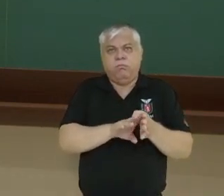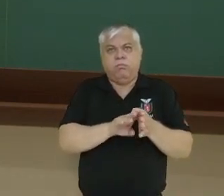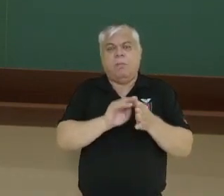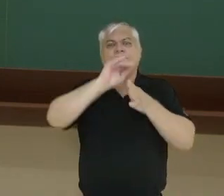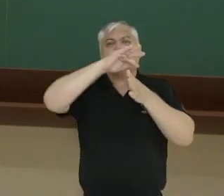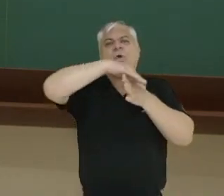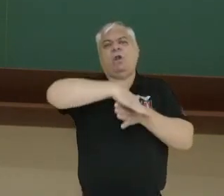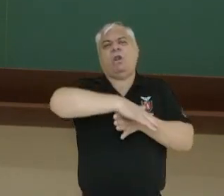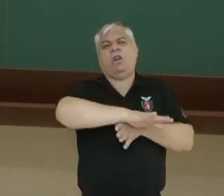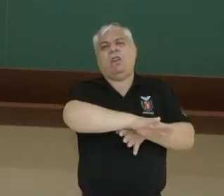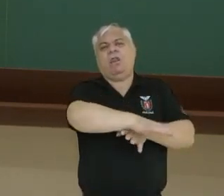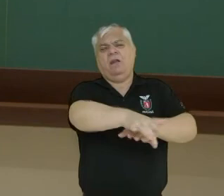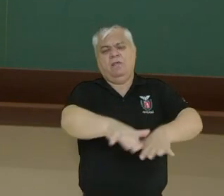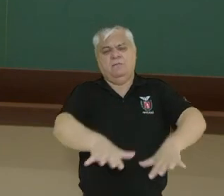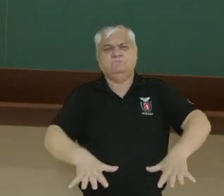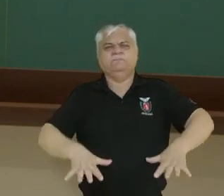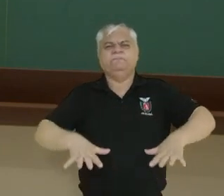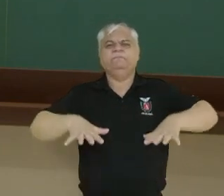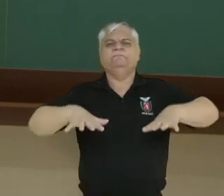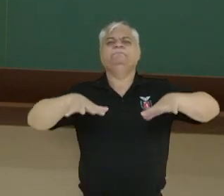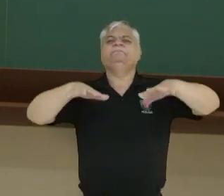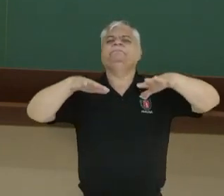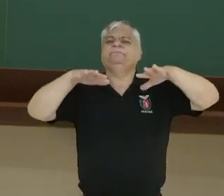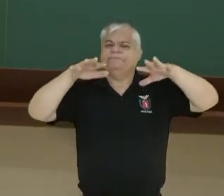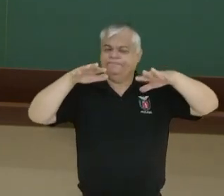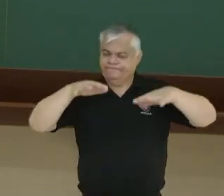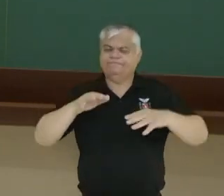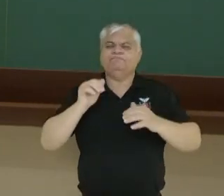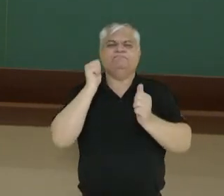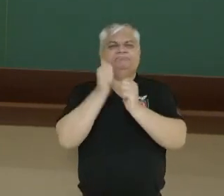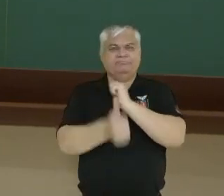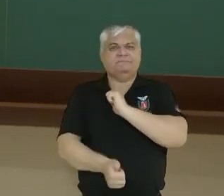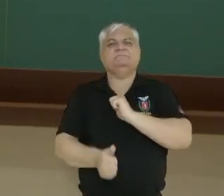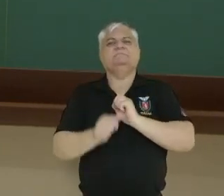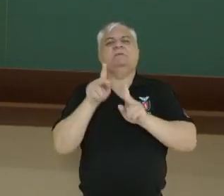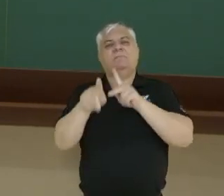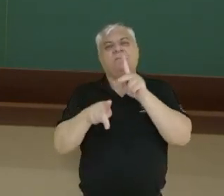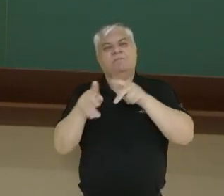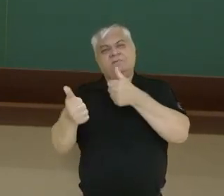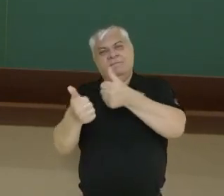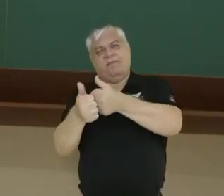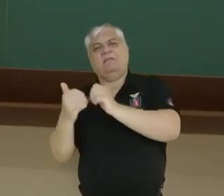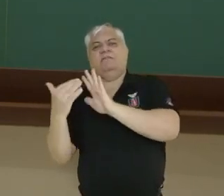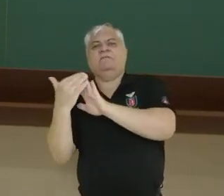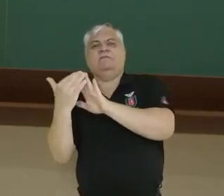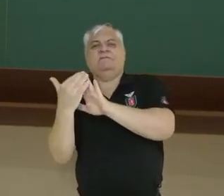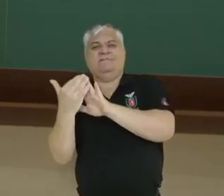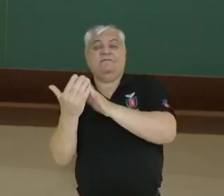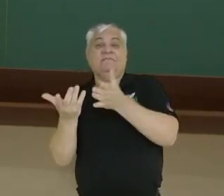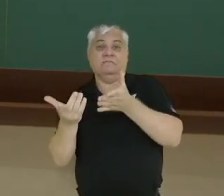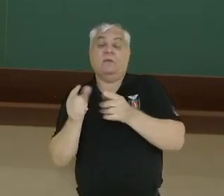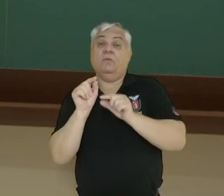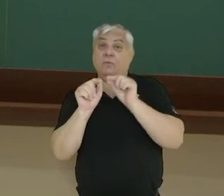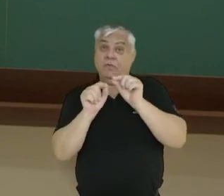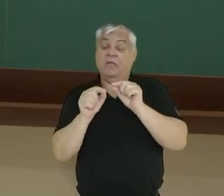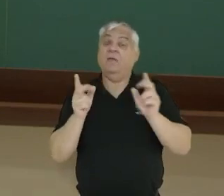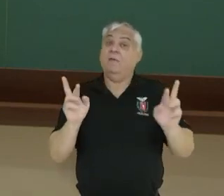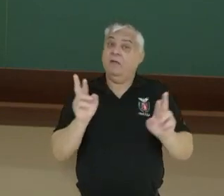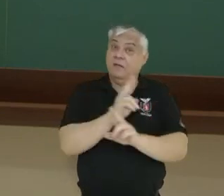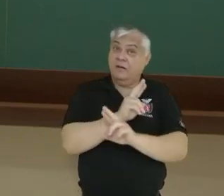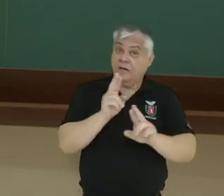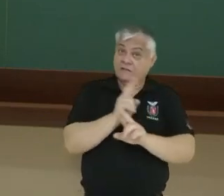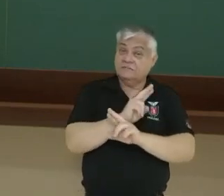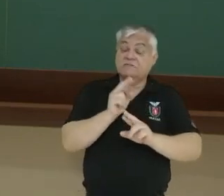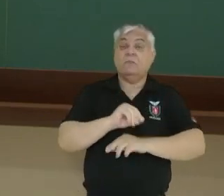os alagamentos e as enchentes, afetando a população que está próxima dessas áreas. Então, estabelecemos ali uma relação entre